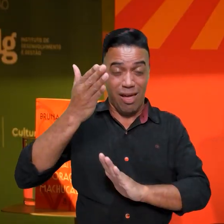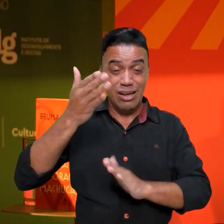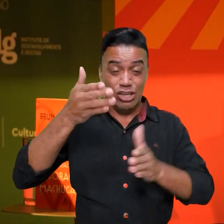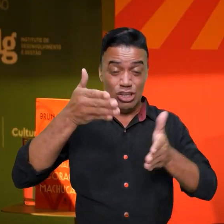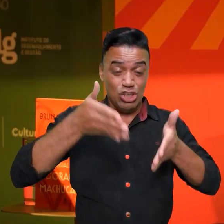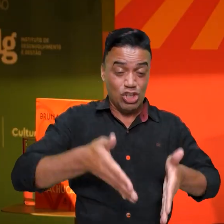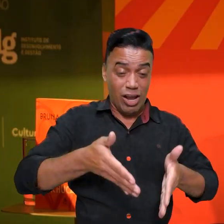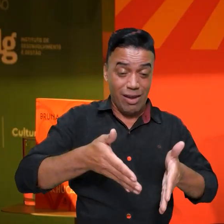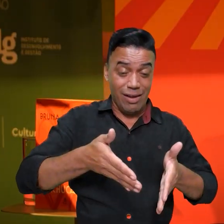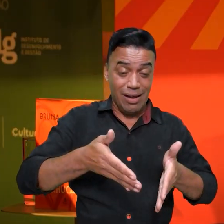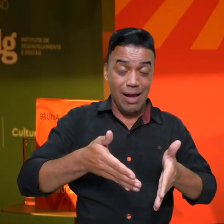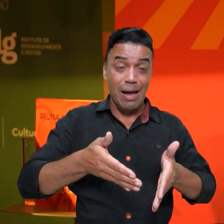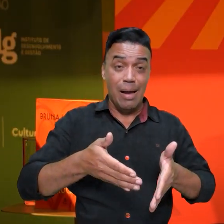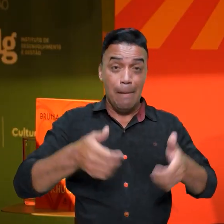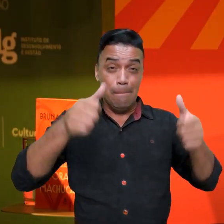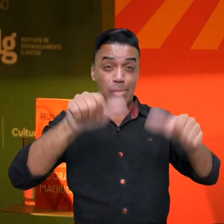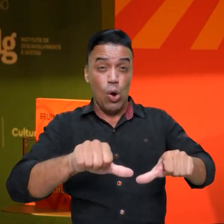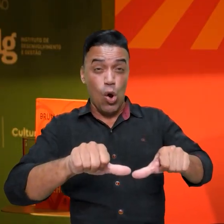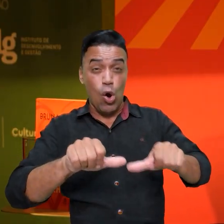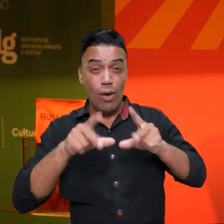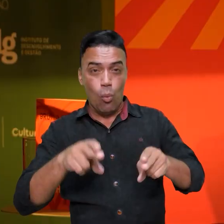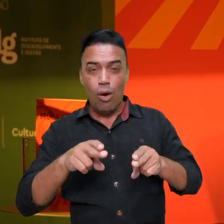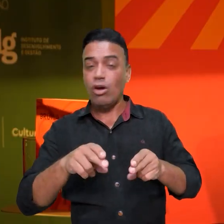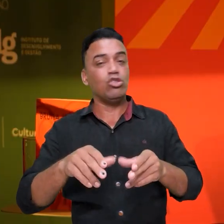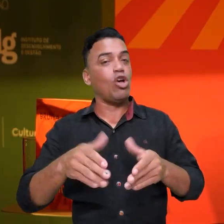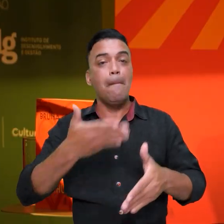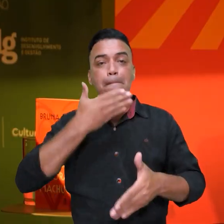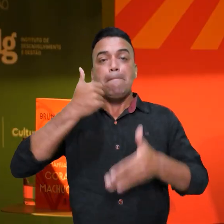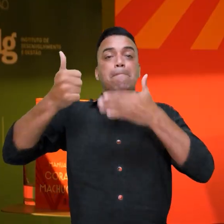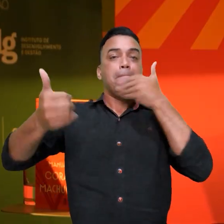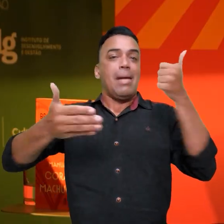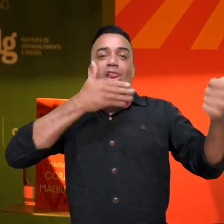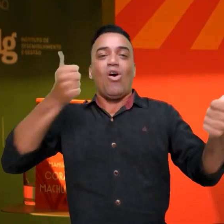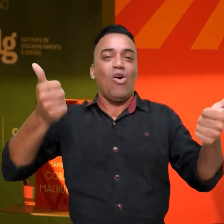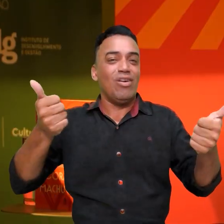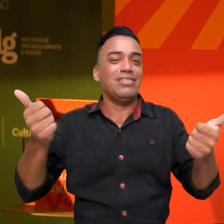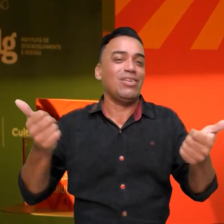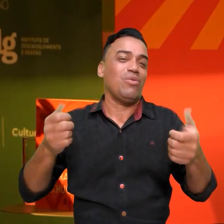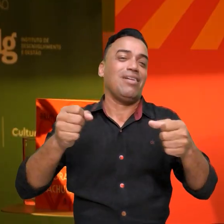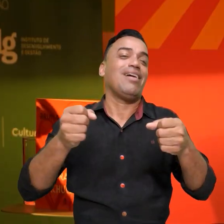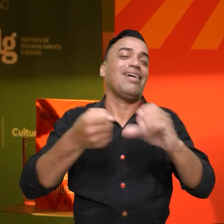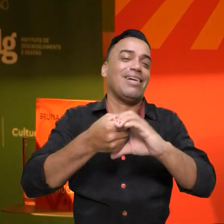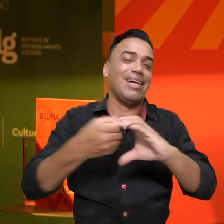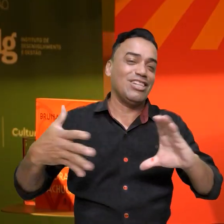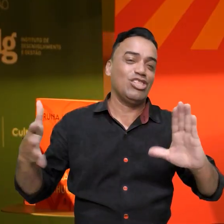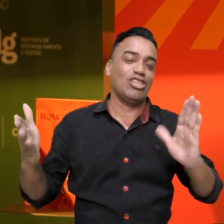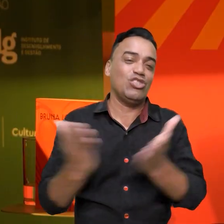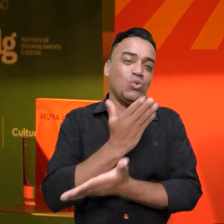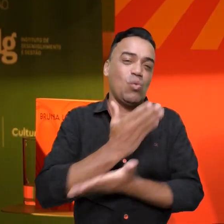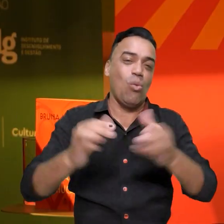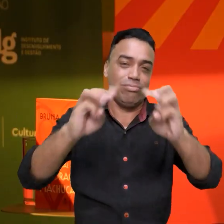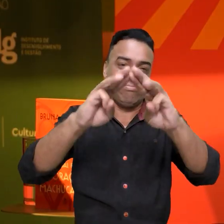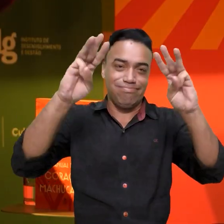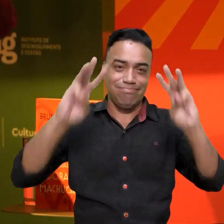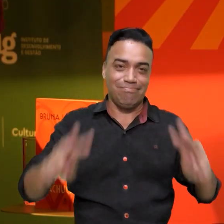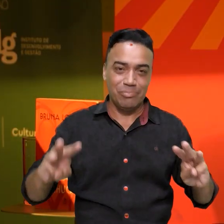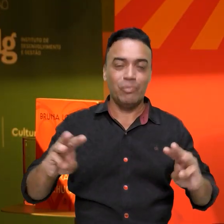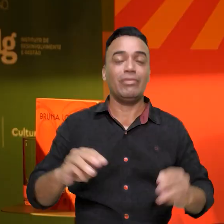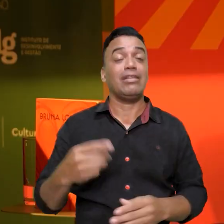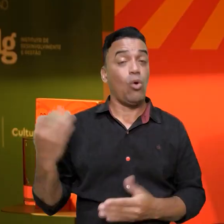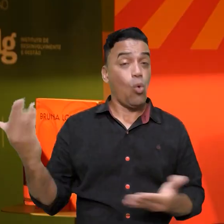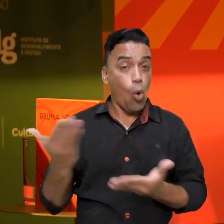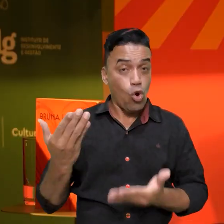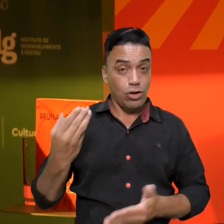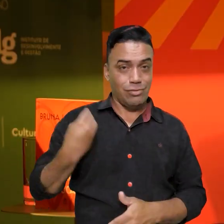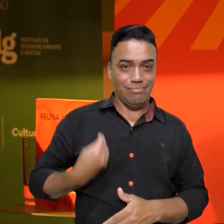igual depois de entrar, só sai melhor. Como, aliás, é a característica de qualquer museu. Então, assim, a gente está